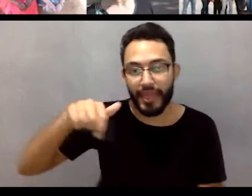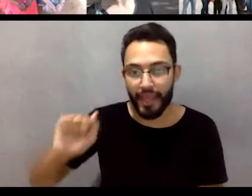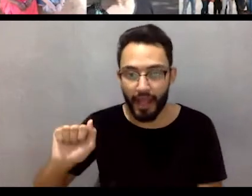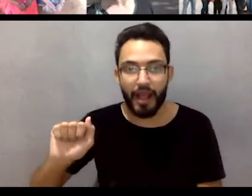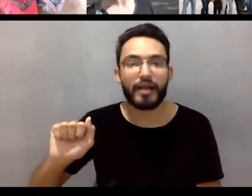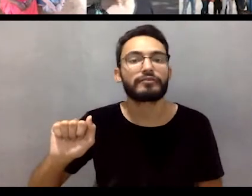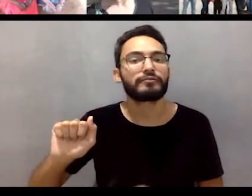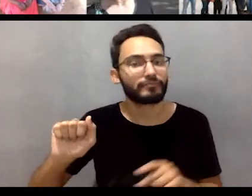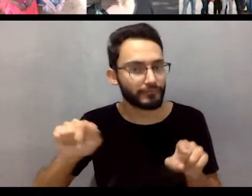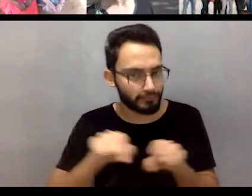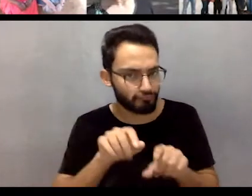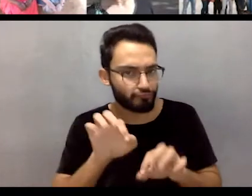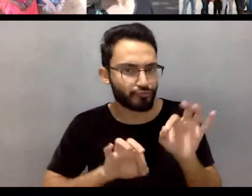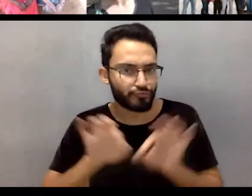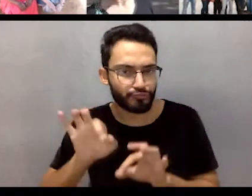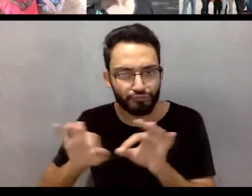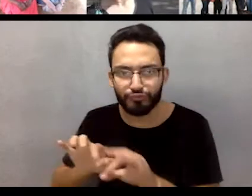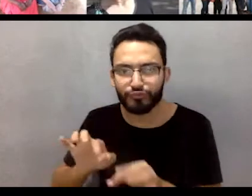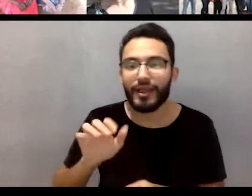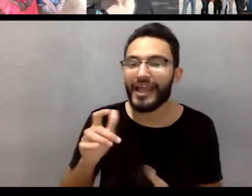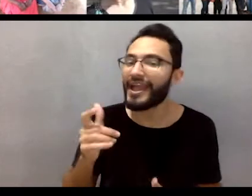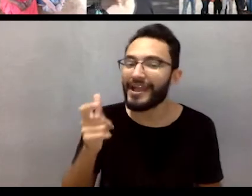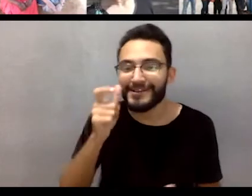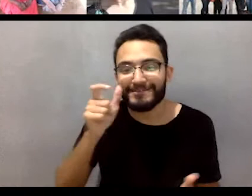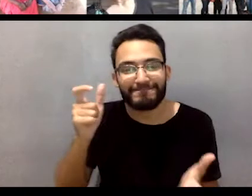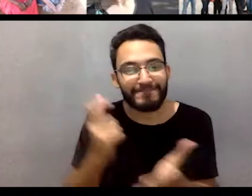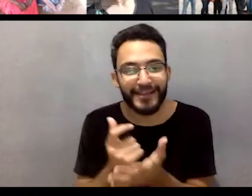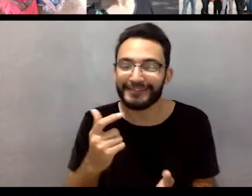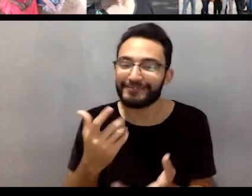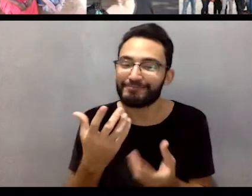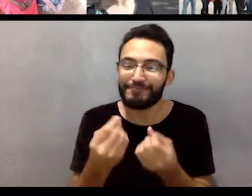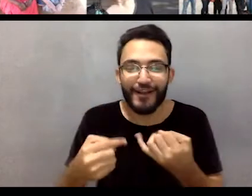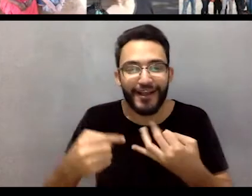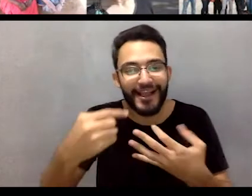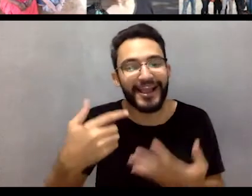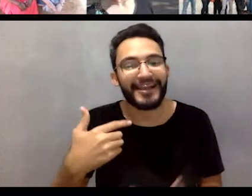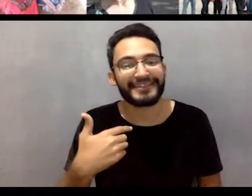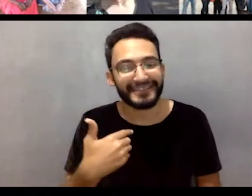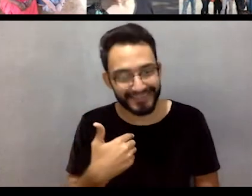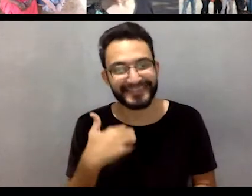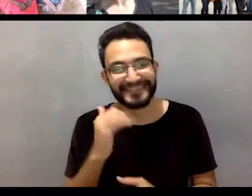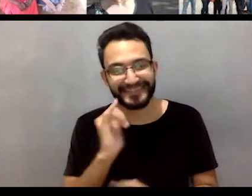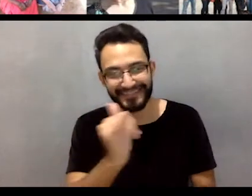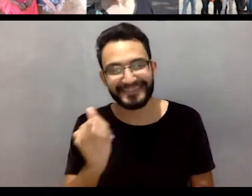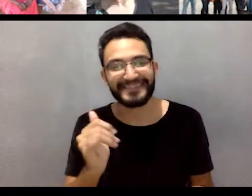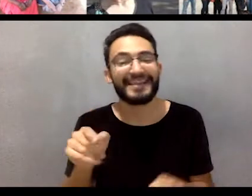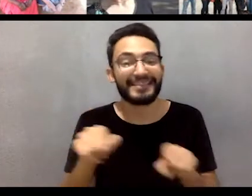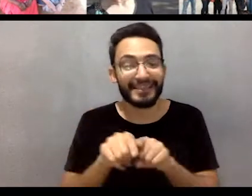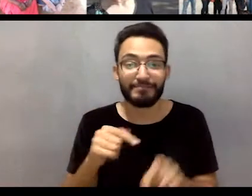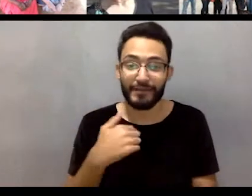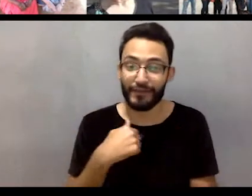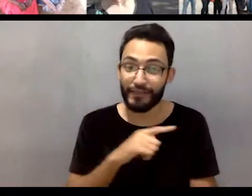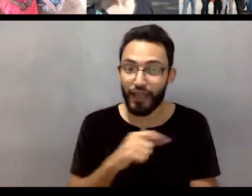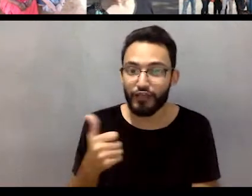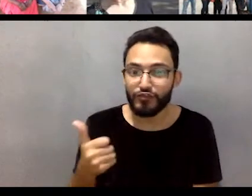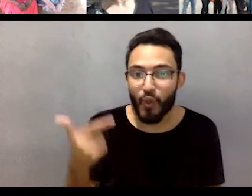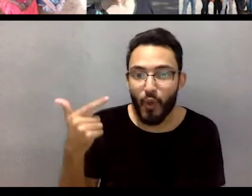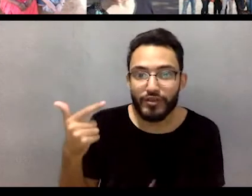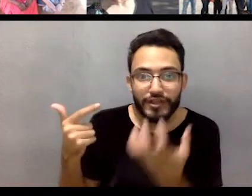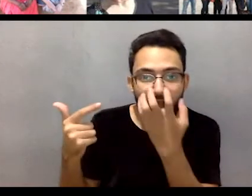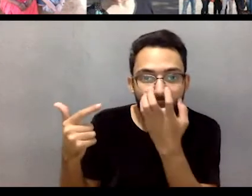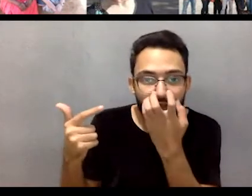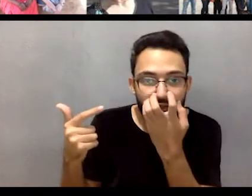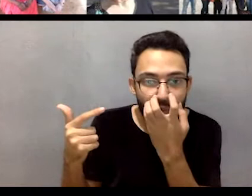DevOps, então a gente é mais uma paixão do que qualquer coisa, estamos sempre falando. Tenho 12 cachorros, sendo que são